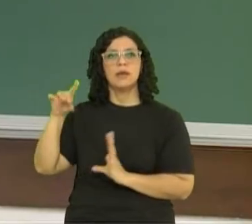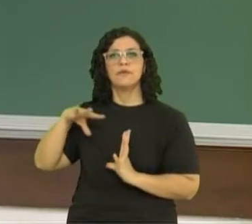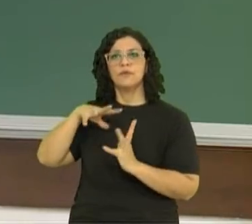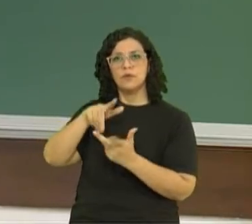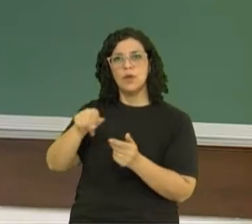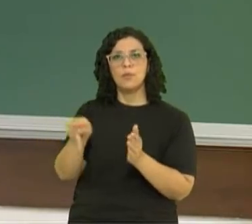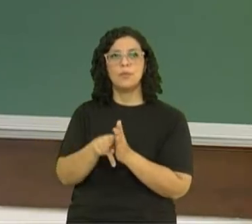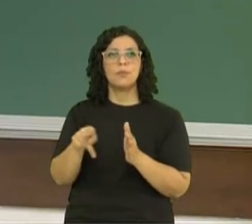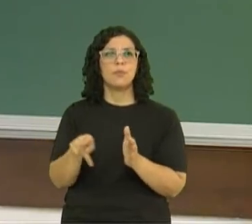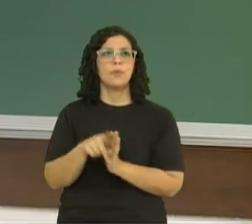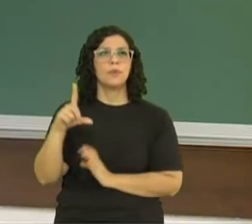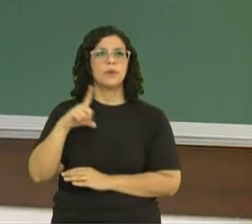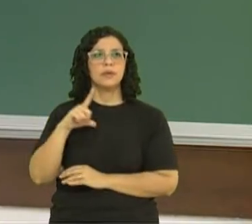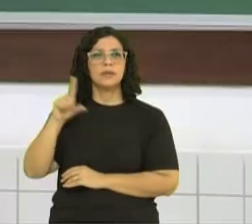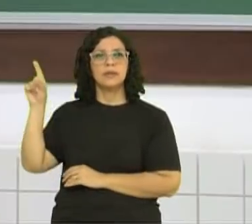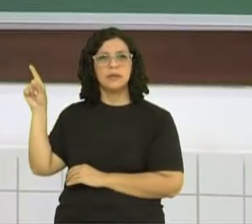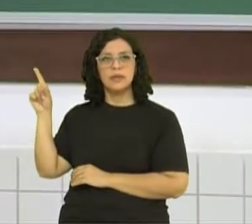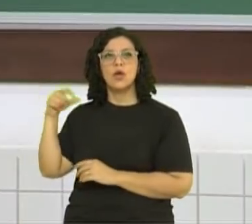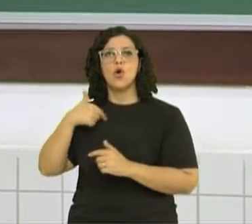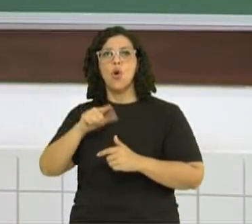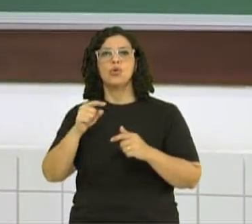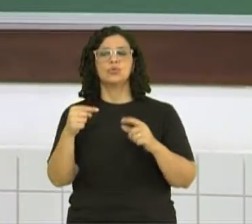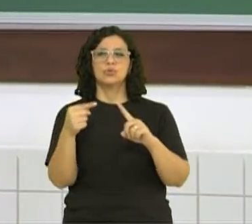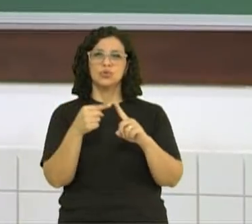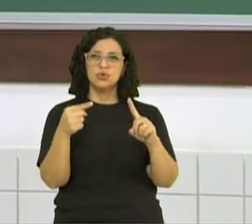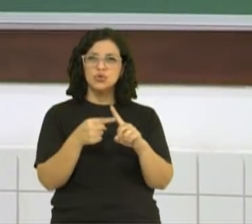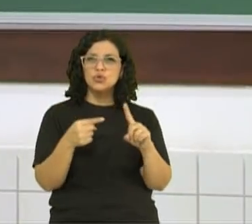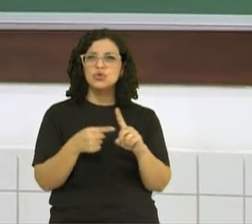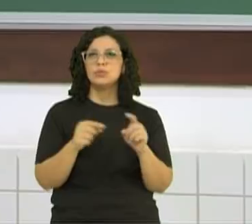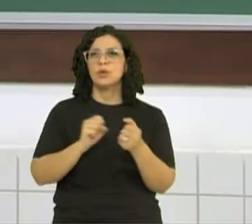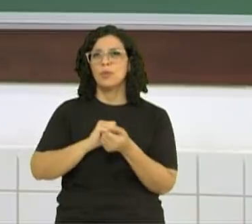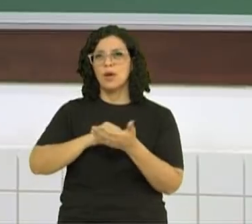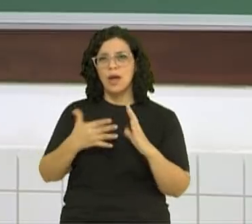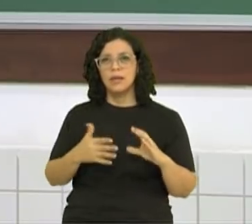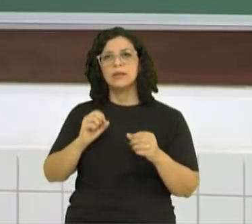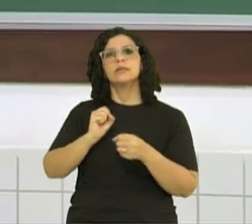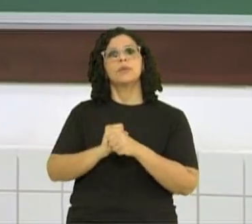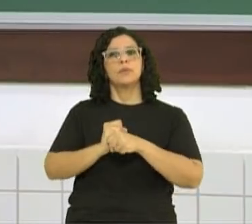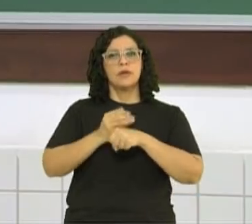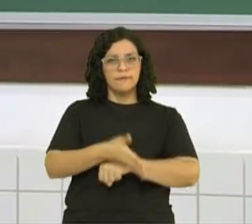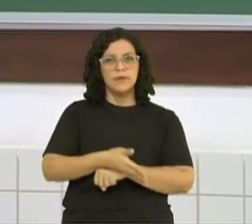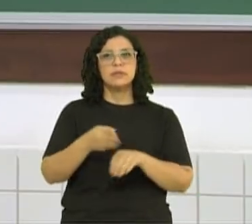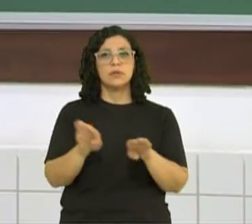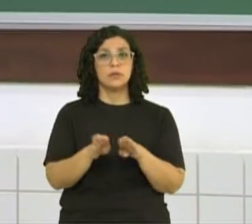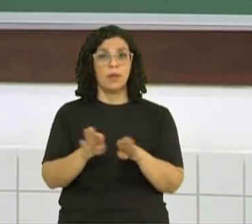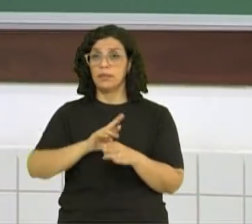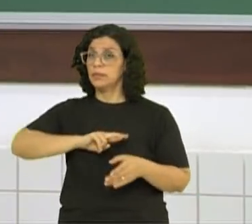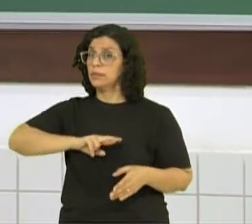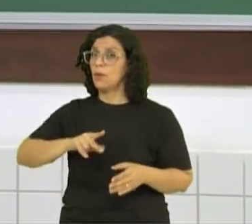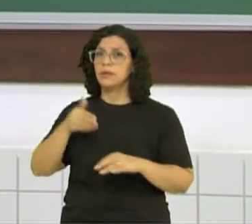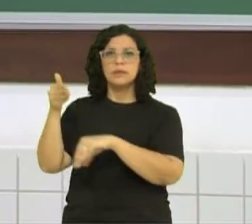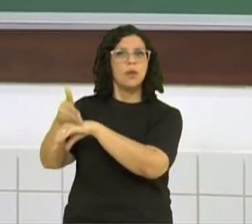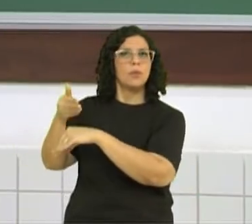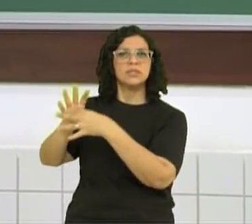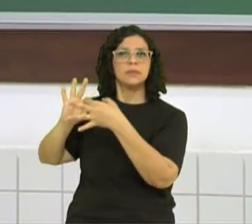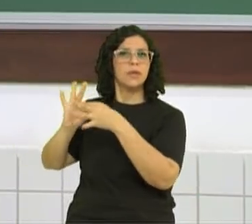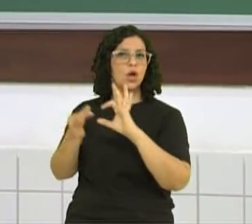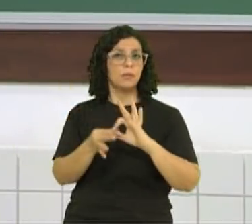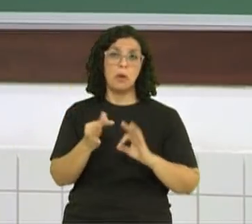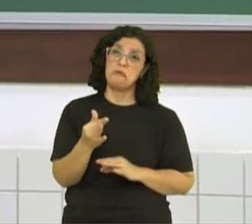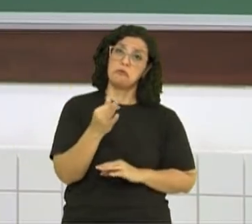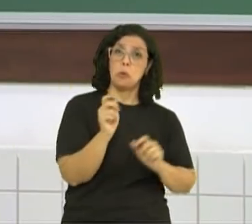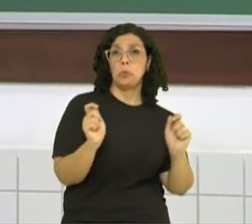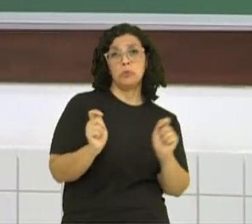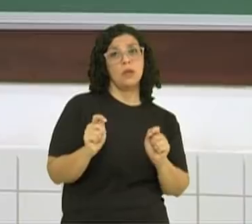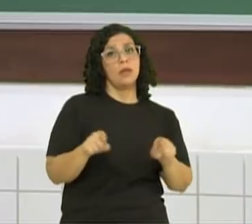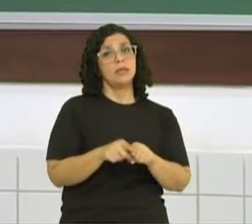Internacional de Korfball. Então aqui são todas modalidades também caracterizadas como esportes de invasão, não são olímpicas, mas que pode vir a ser